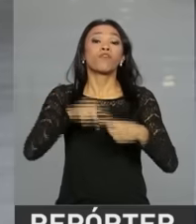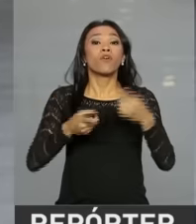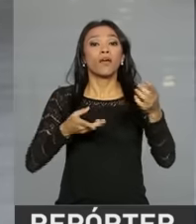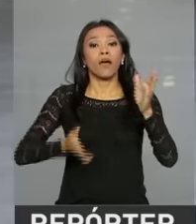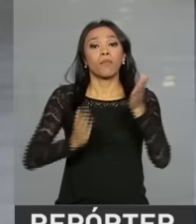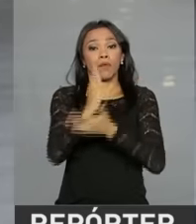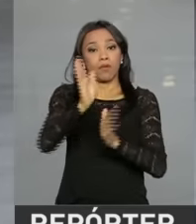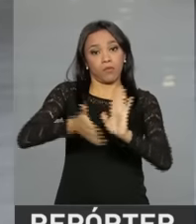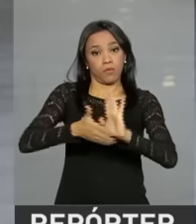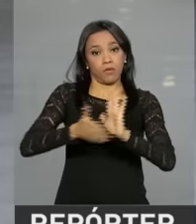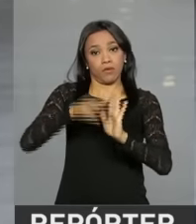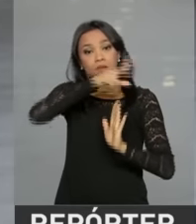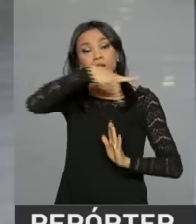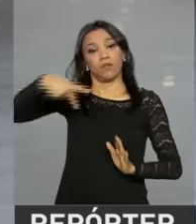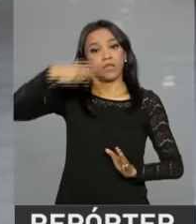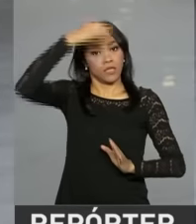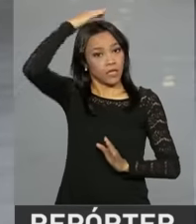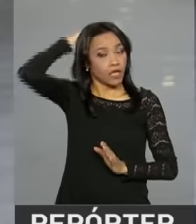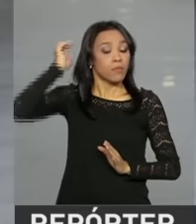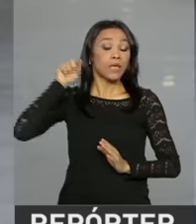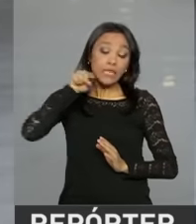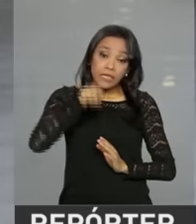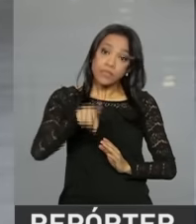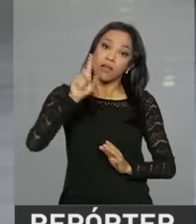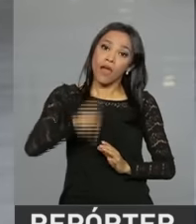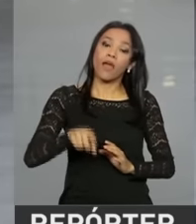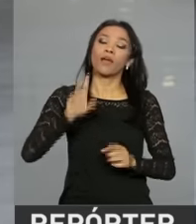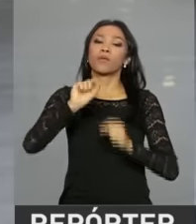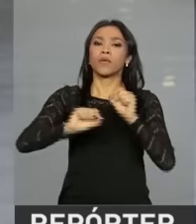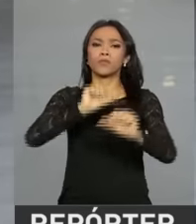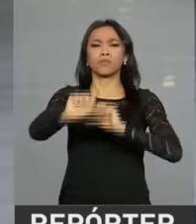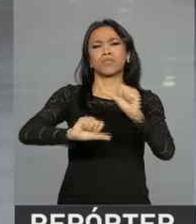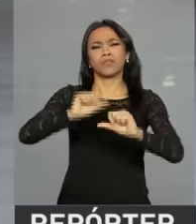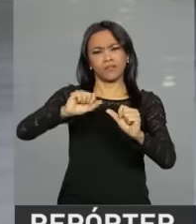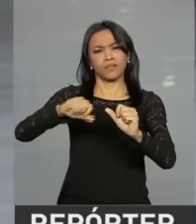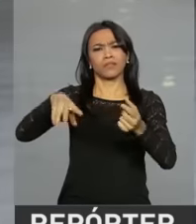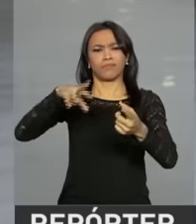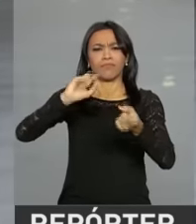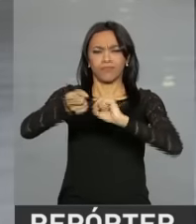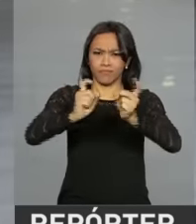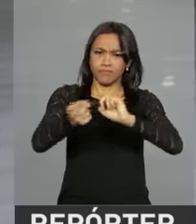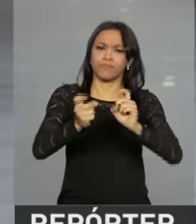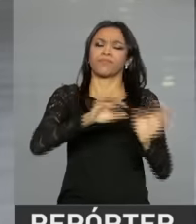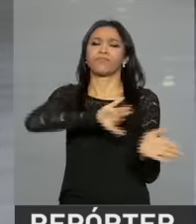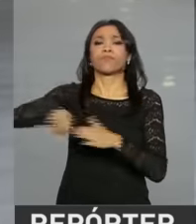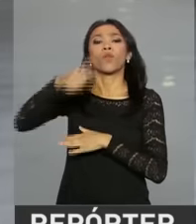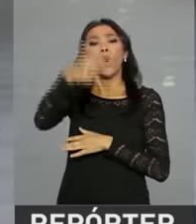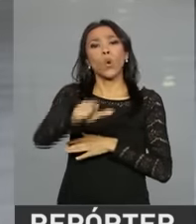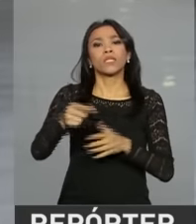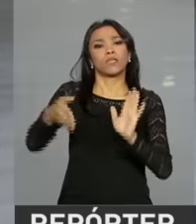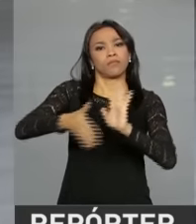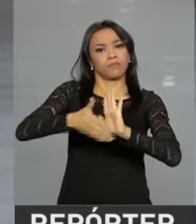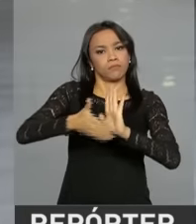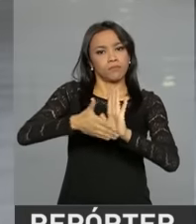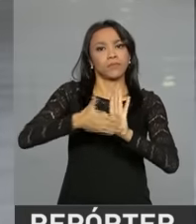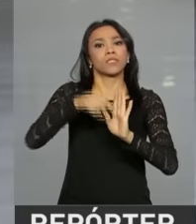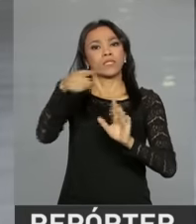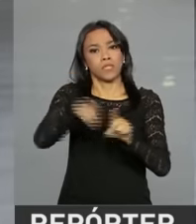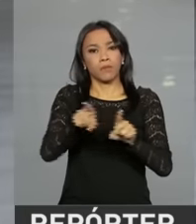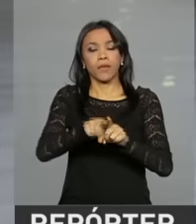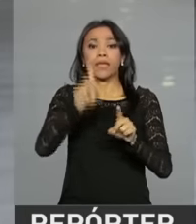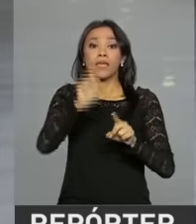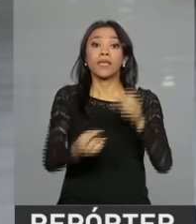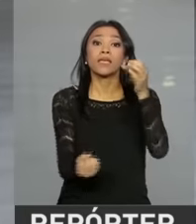Michel Temer e ela faz parte aí do ajuste fiscal. A última medida que você mencionou é a medida provisória que cria